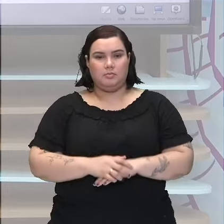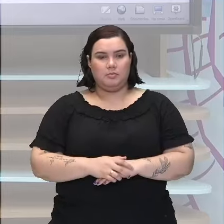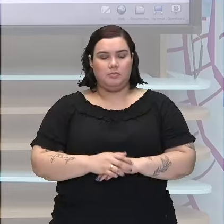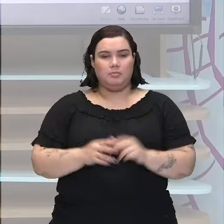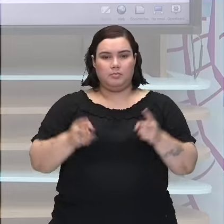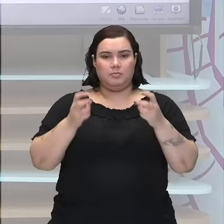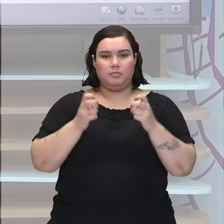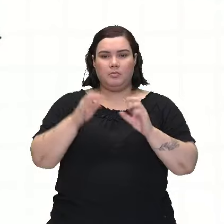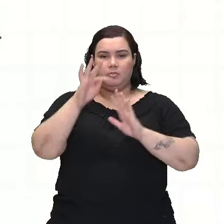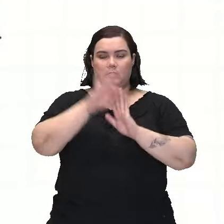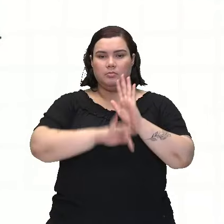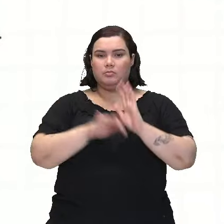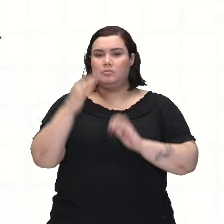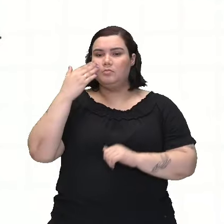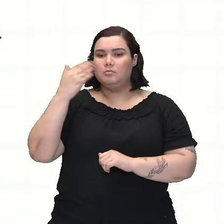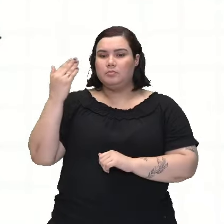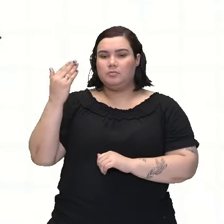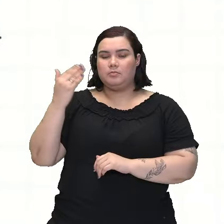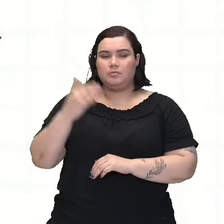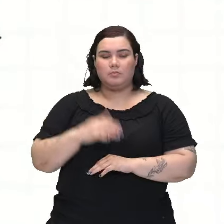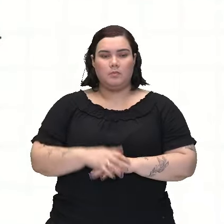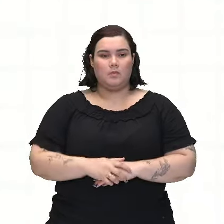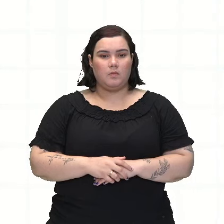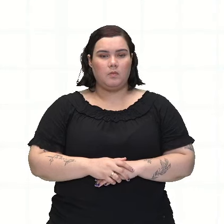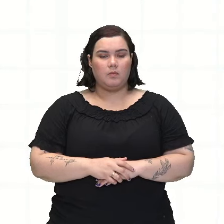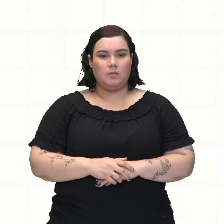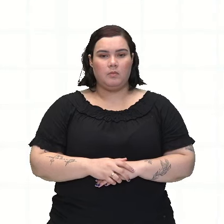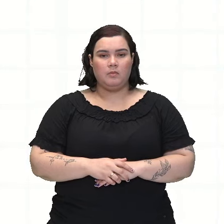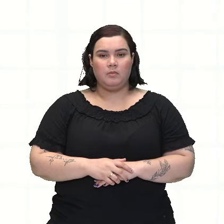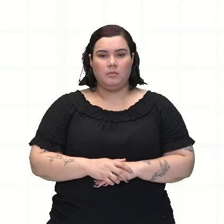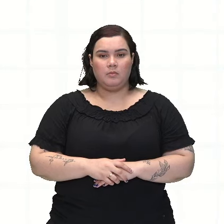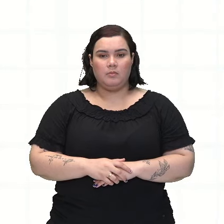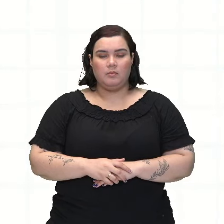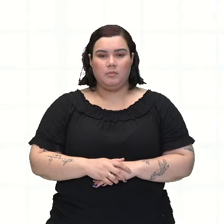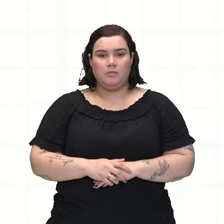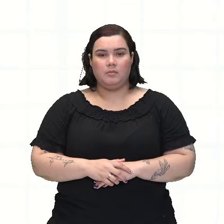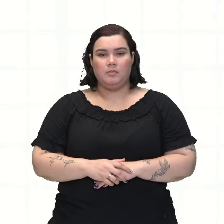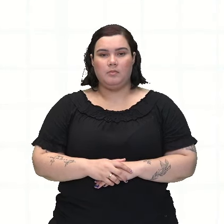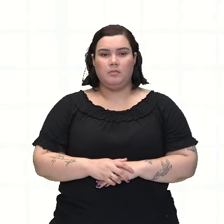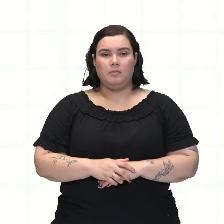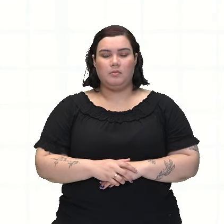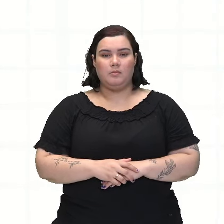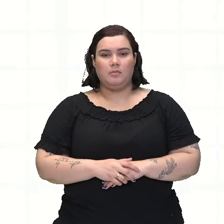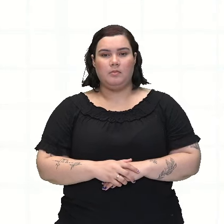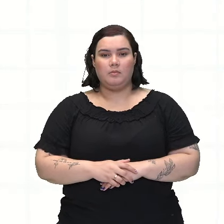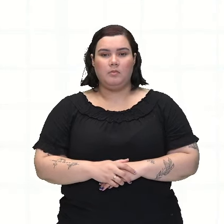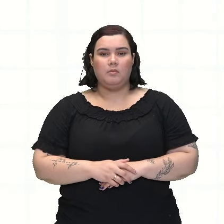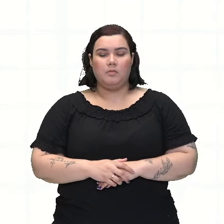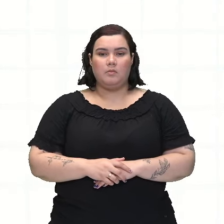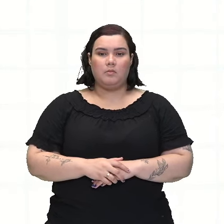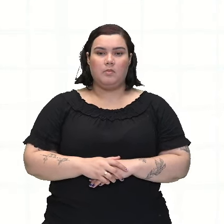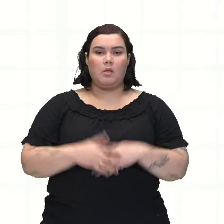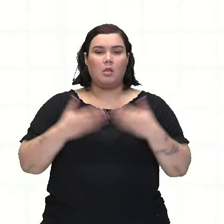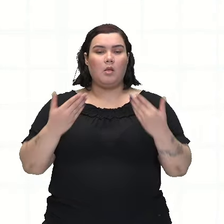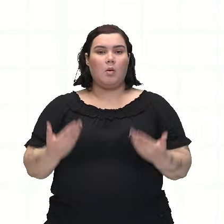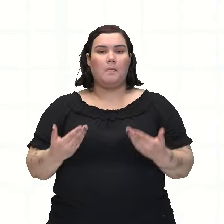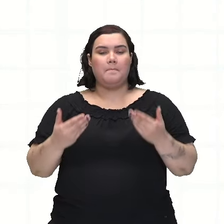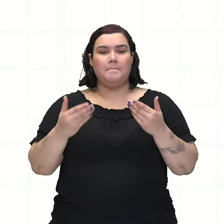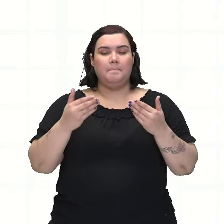olha para o texto novamente. Deixa eu voltar aqui. Observem que logo